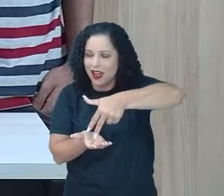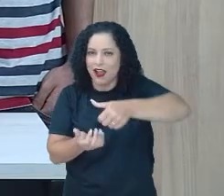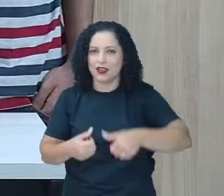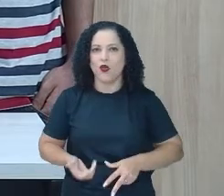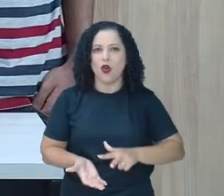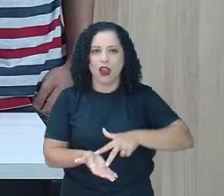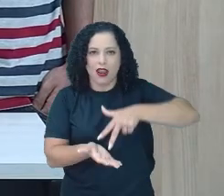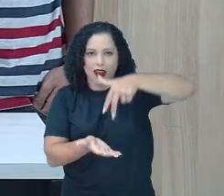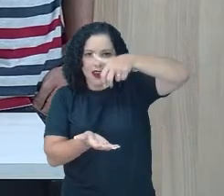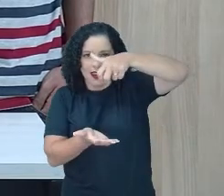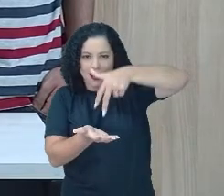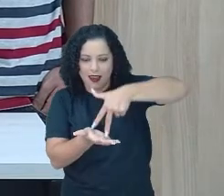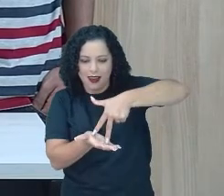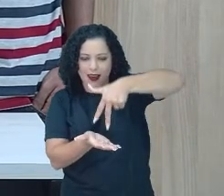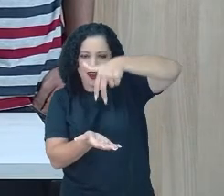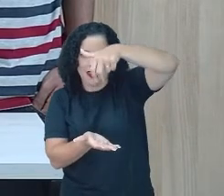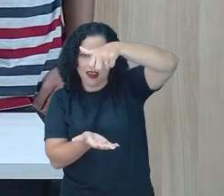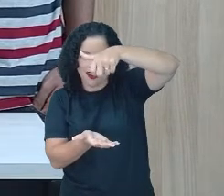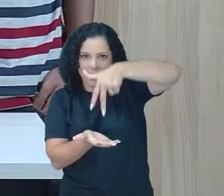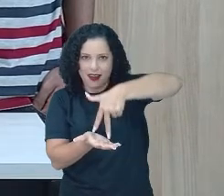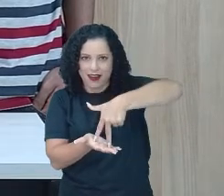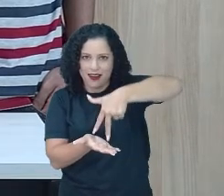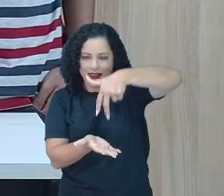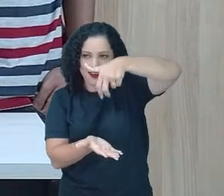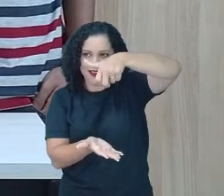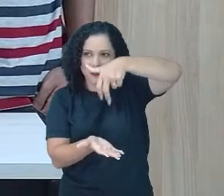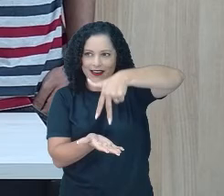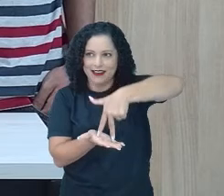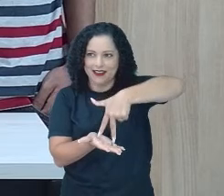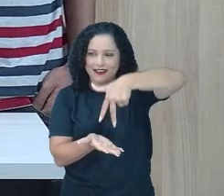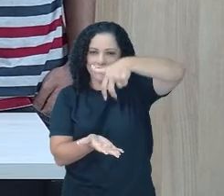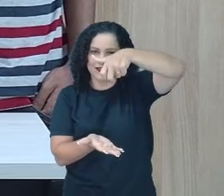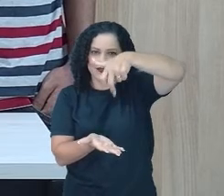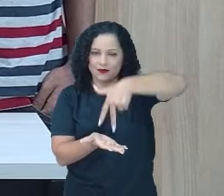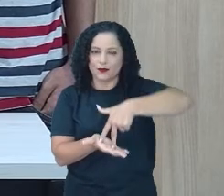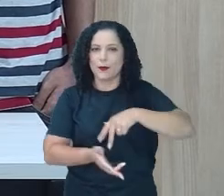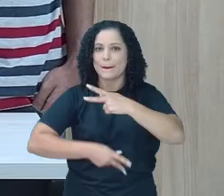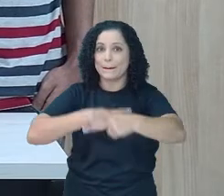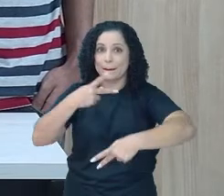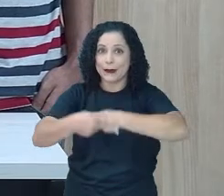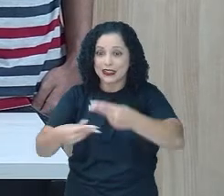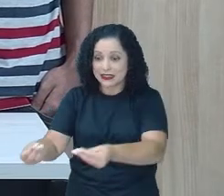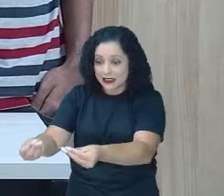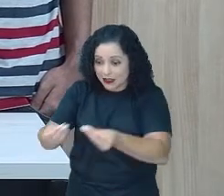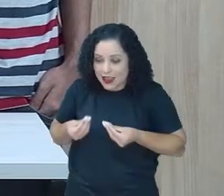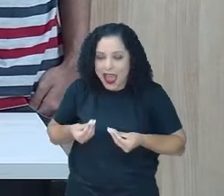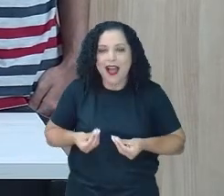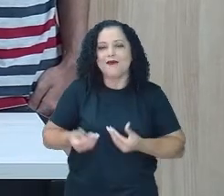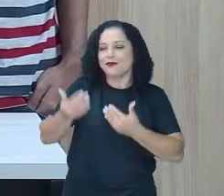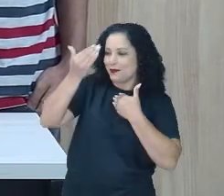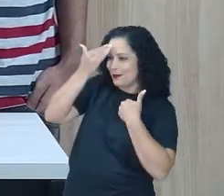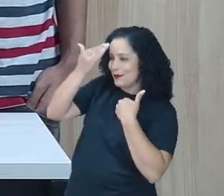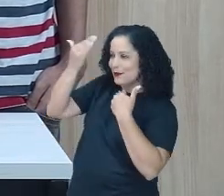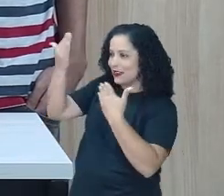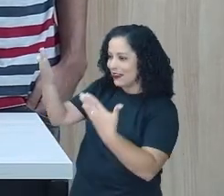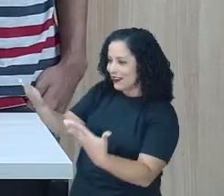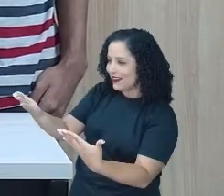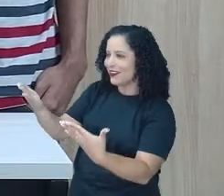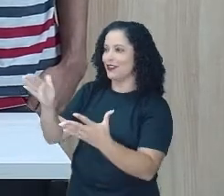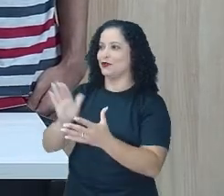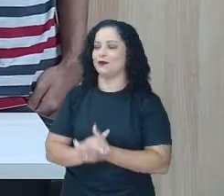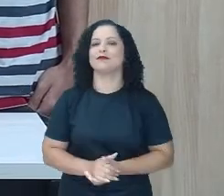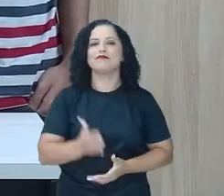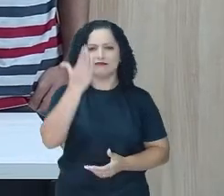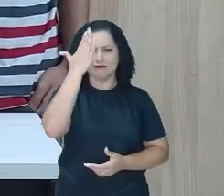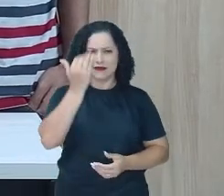se acaso eu escorregar. Se eu ganhar um presente, sei dizer muito obrigado. Sei